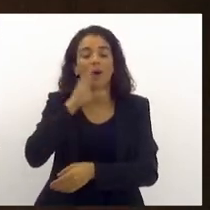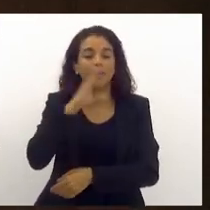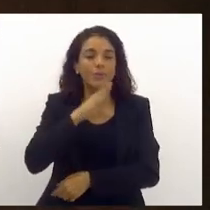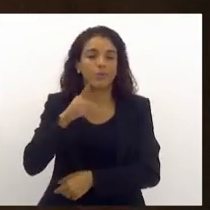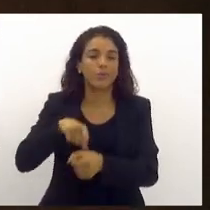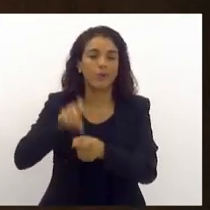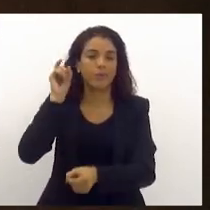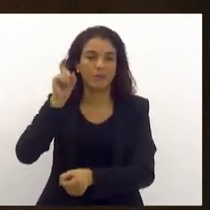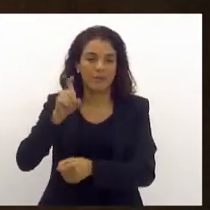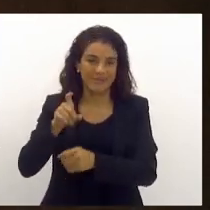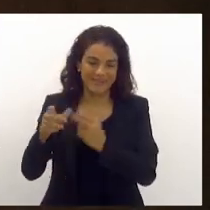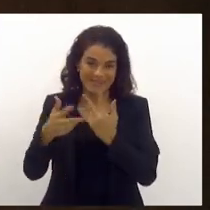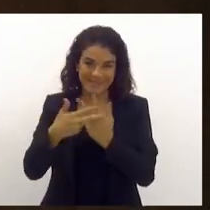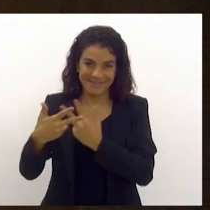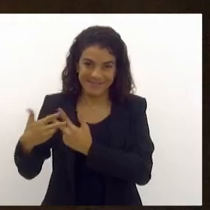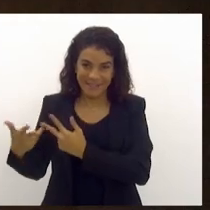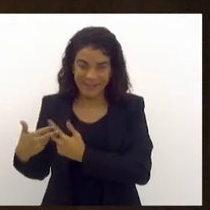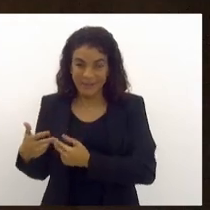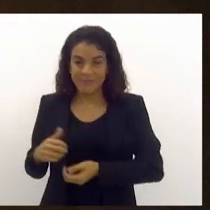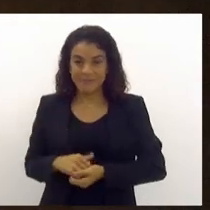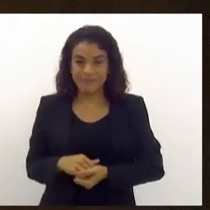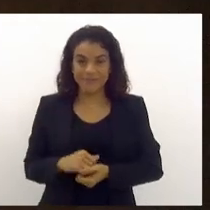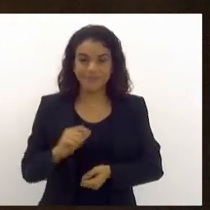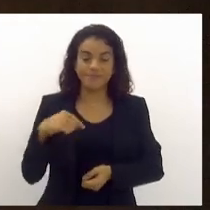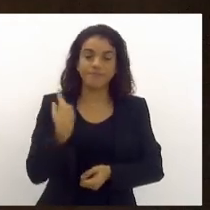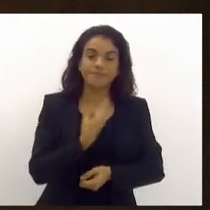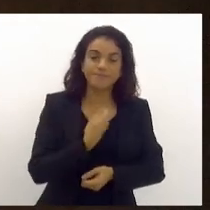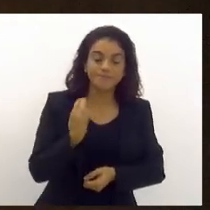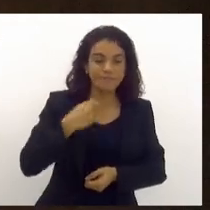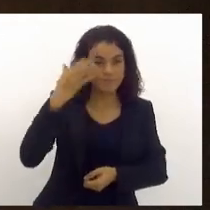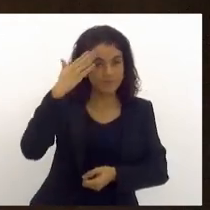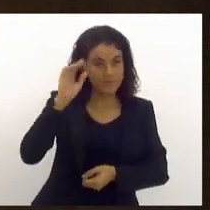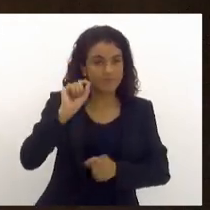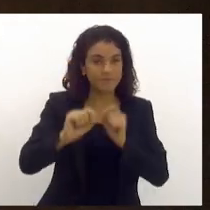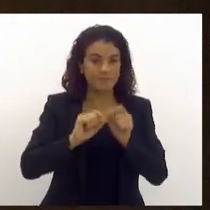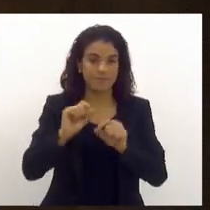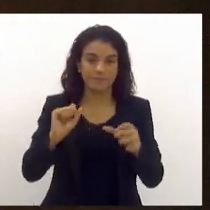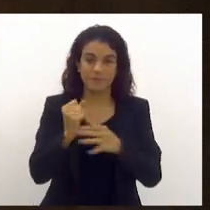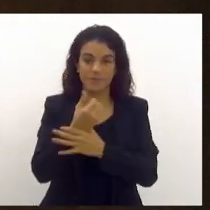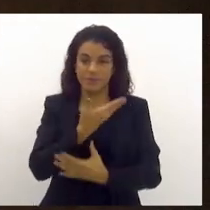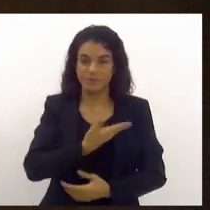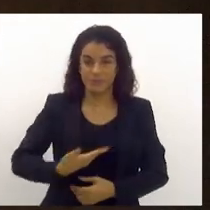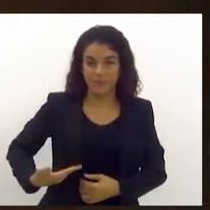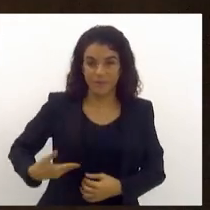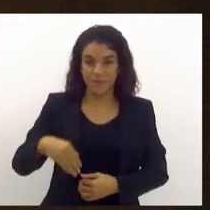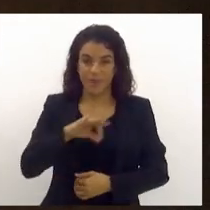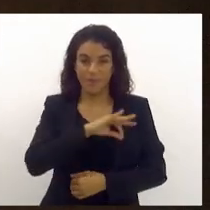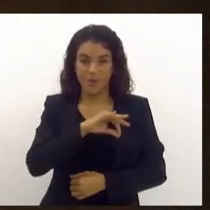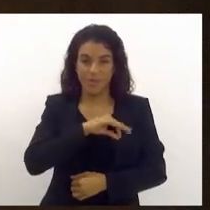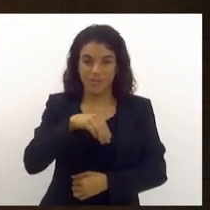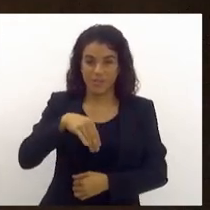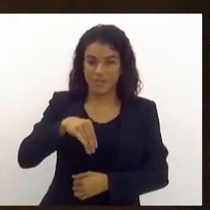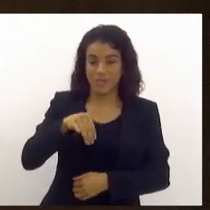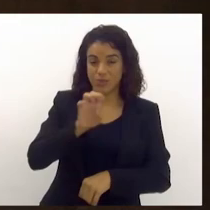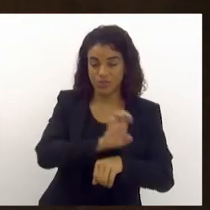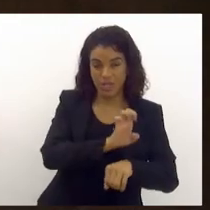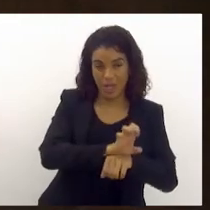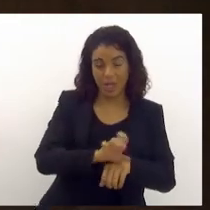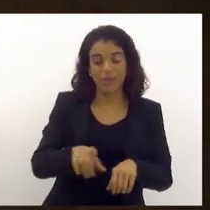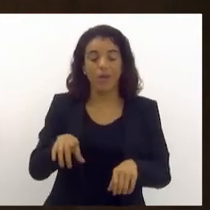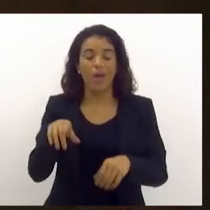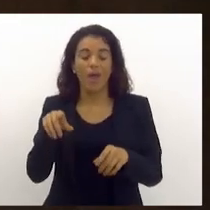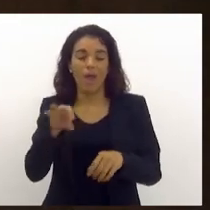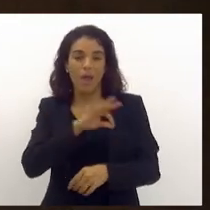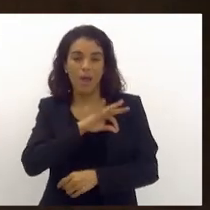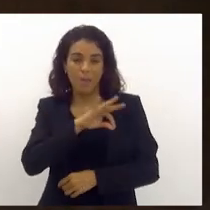carcerário. E aí a gente tem que entender que segurança pública, a polícia militar, a polícia civil, são